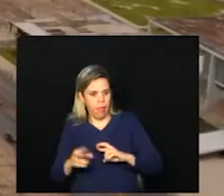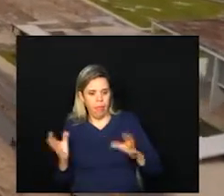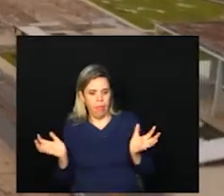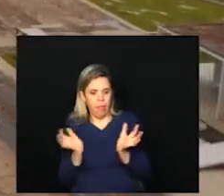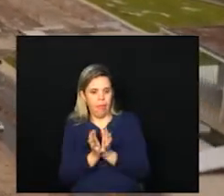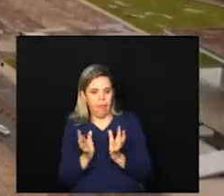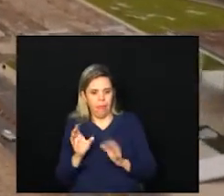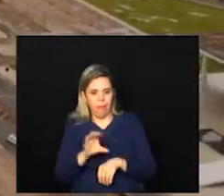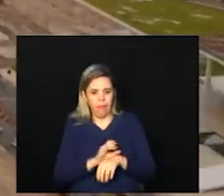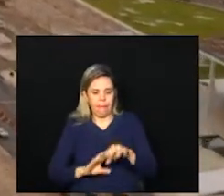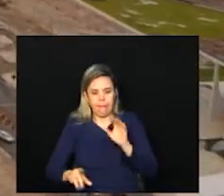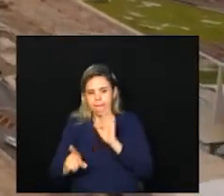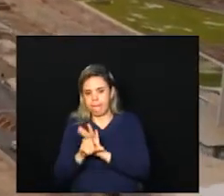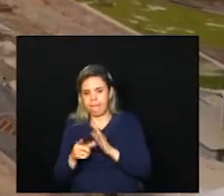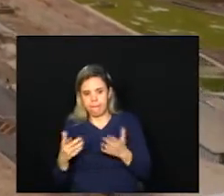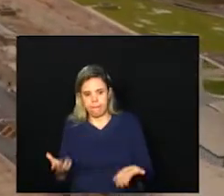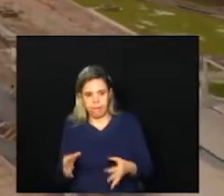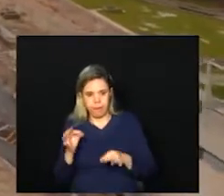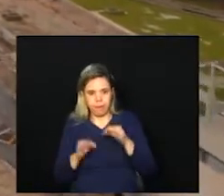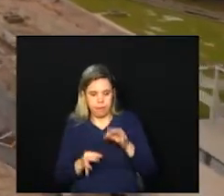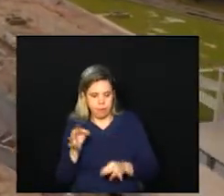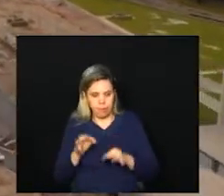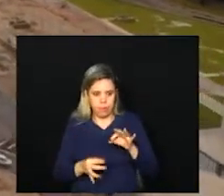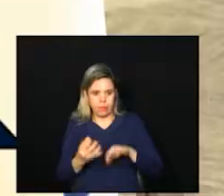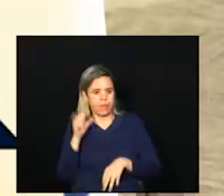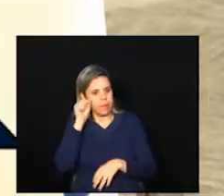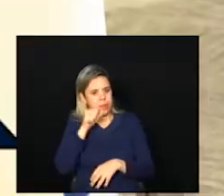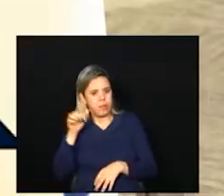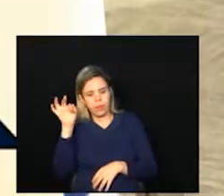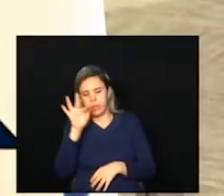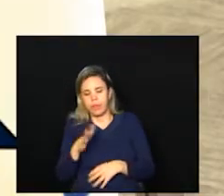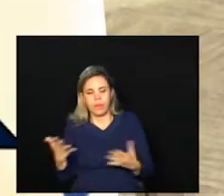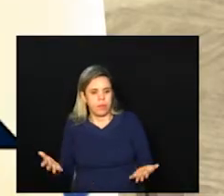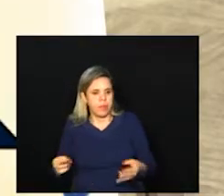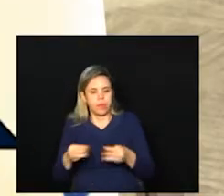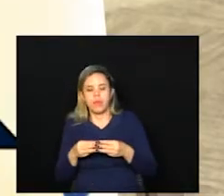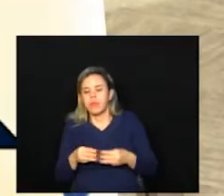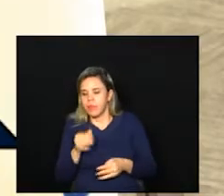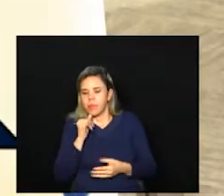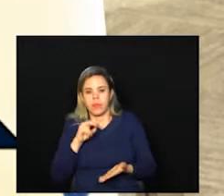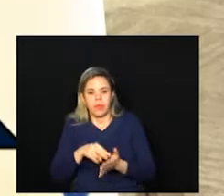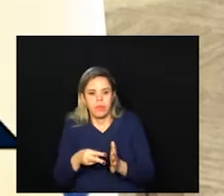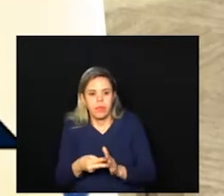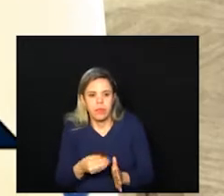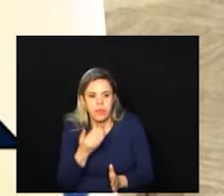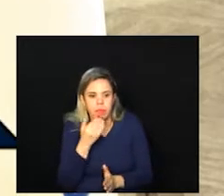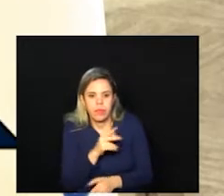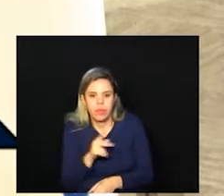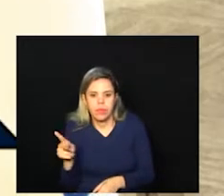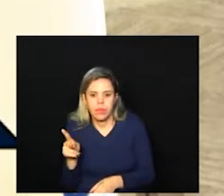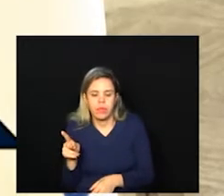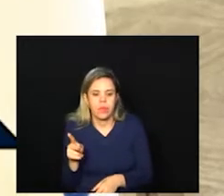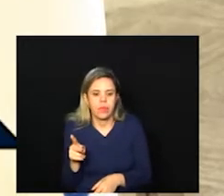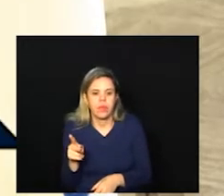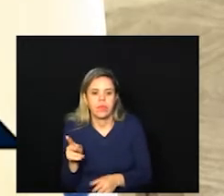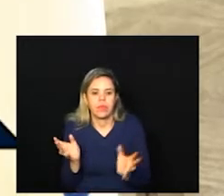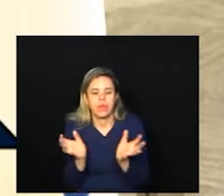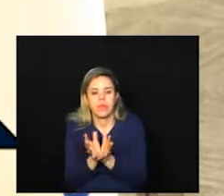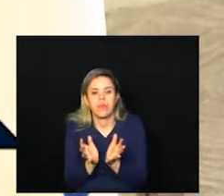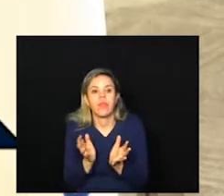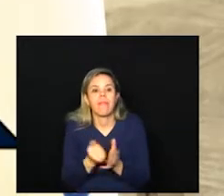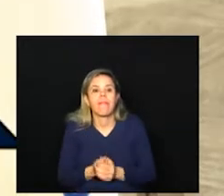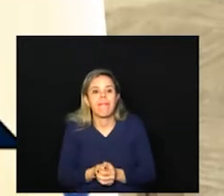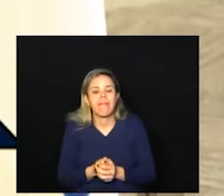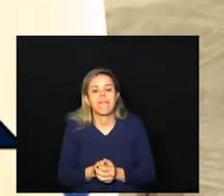Comissão de Constituição e Justiça do Senado Federal. A moção é no sentido de apelar tanto ao presidente quanto ao presidente da Comissão